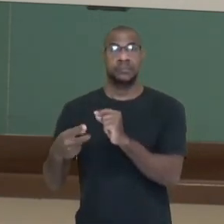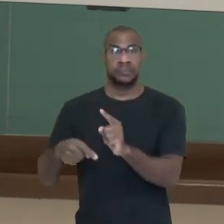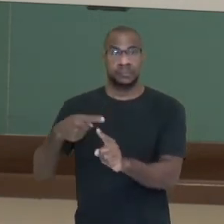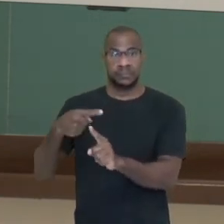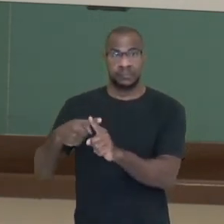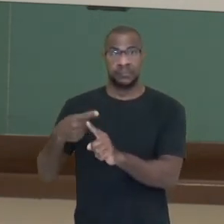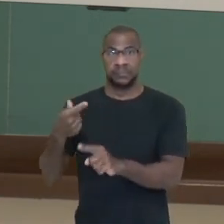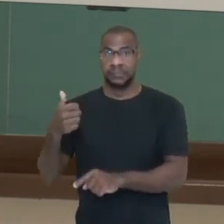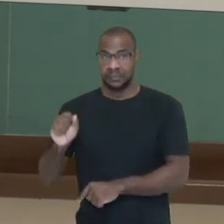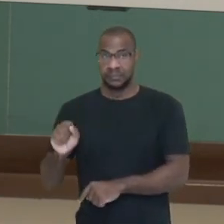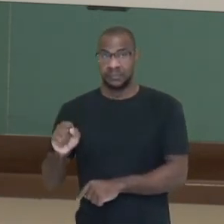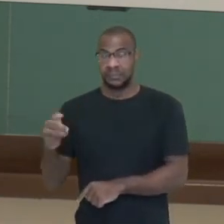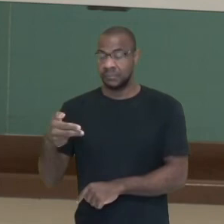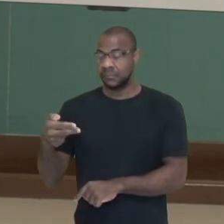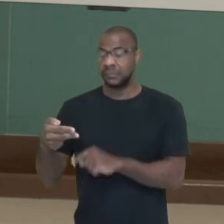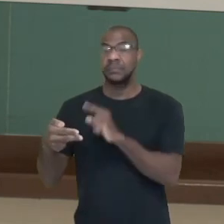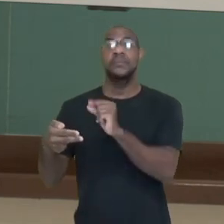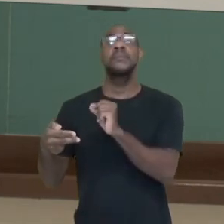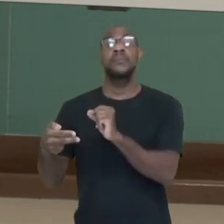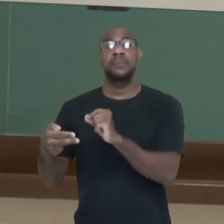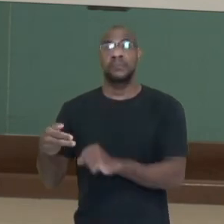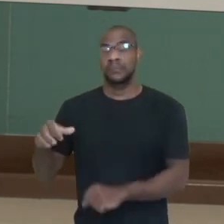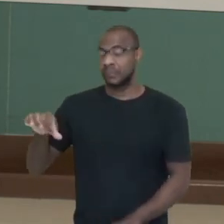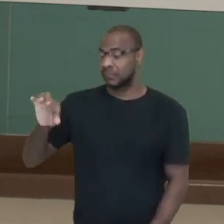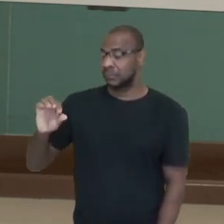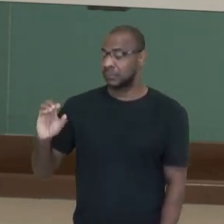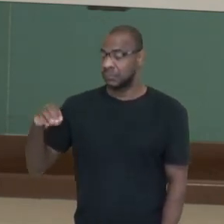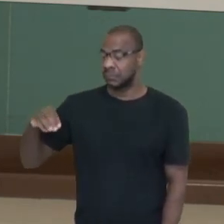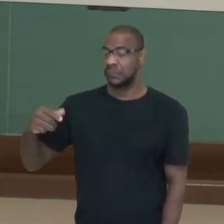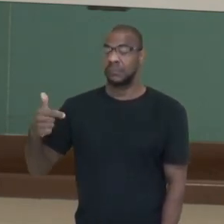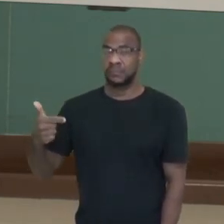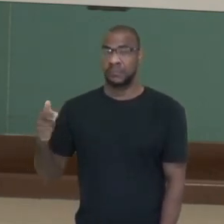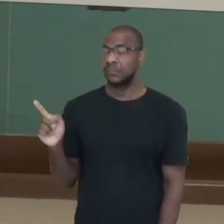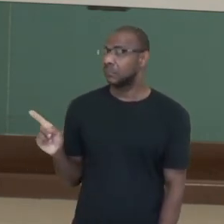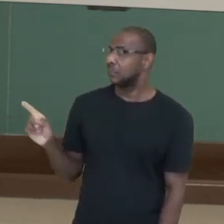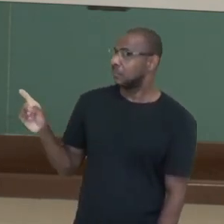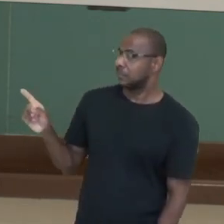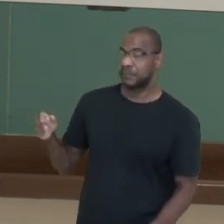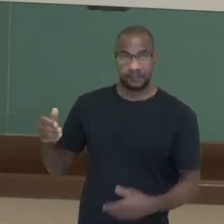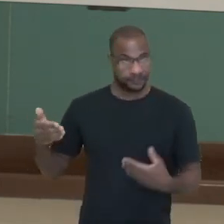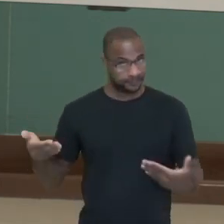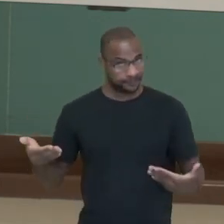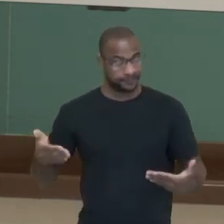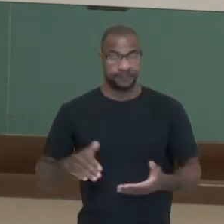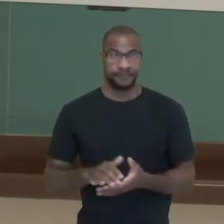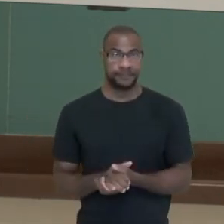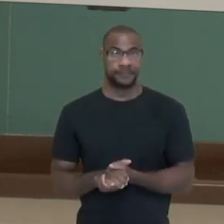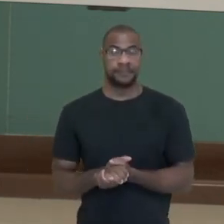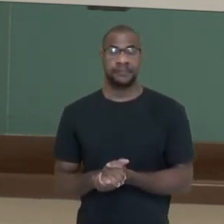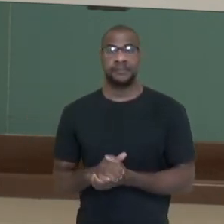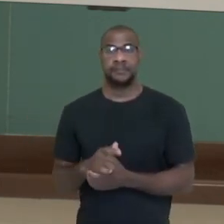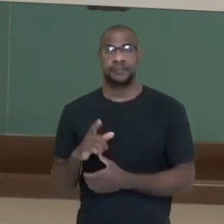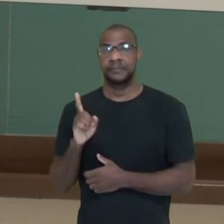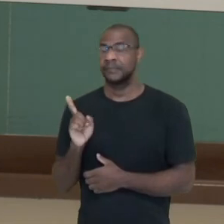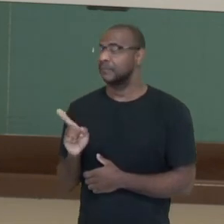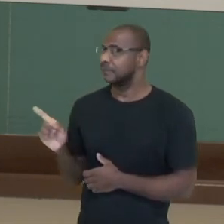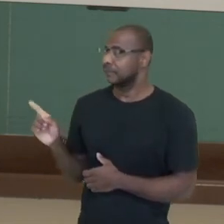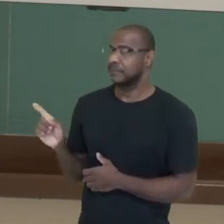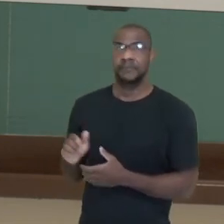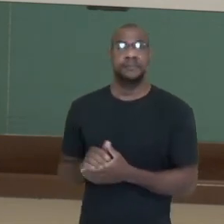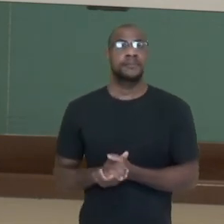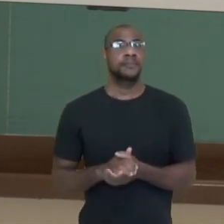nós fizemos era metro ao quadrado, né? Conforme a unidade linear, eu tenho a resposta ao